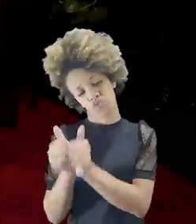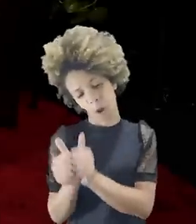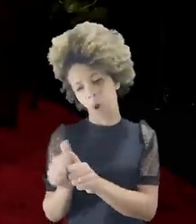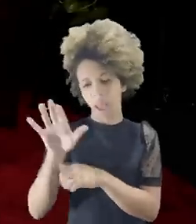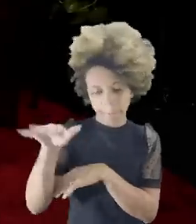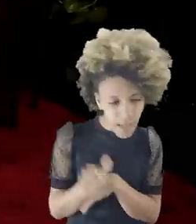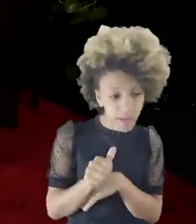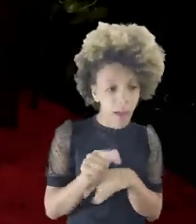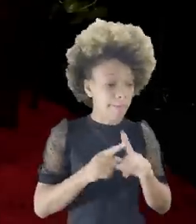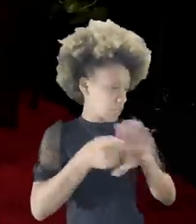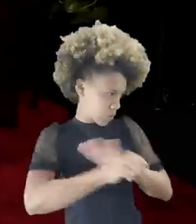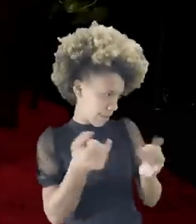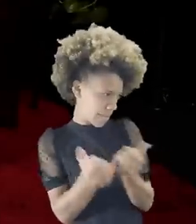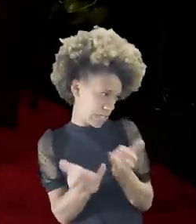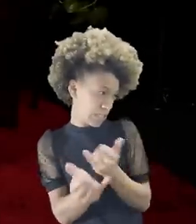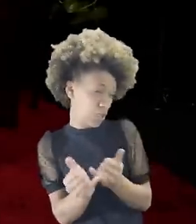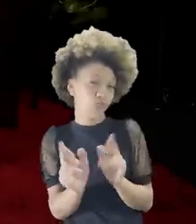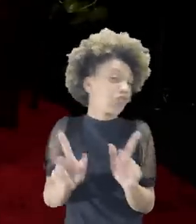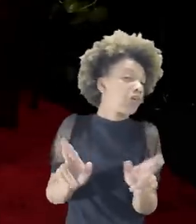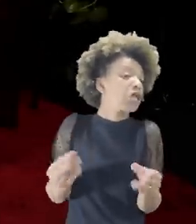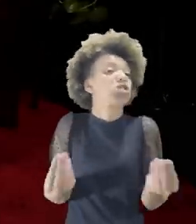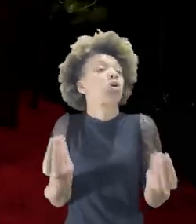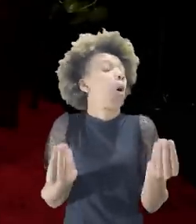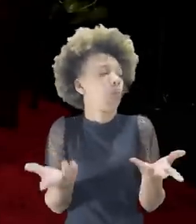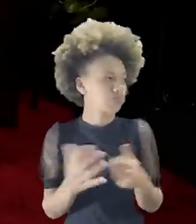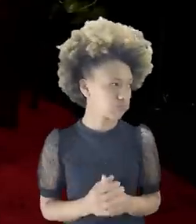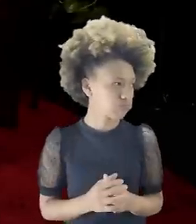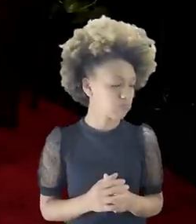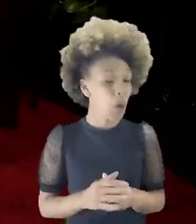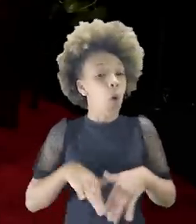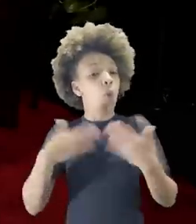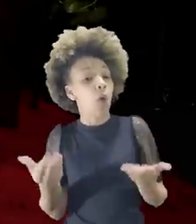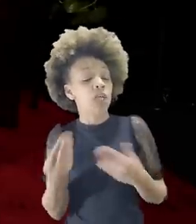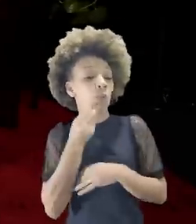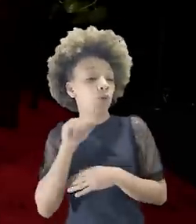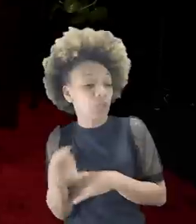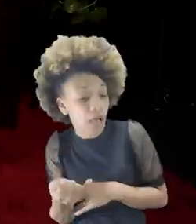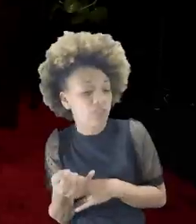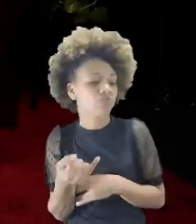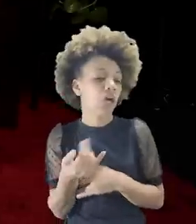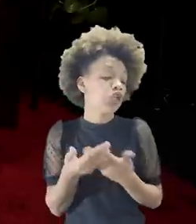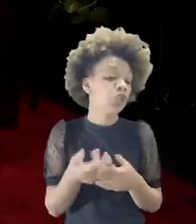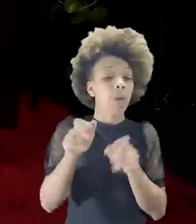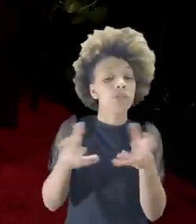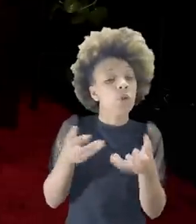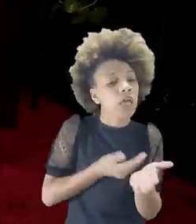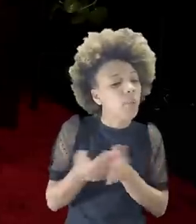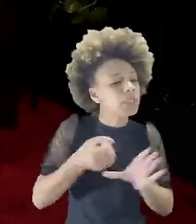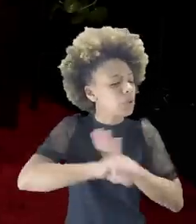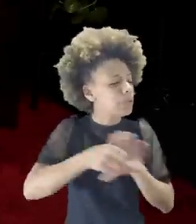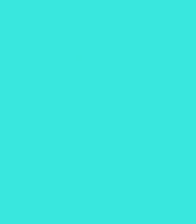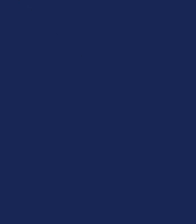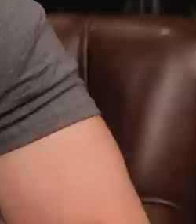pega ele O basquete é muito parecido é diferente como é que Quais são os grandes centros de uma pessoa que quer começar no basquete